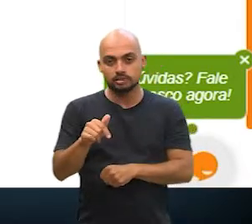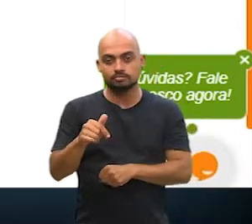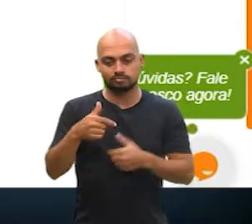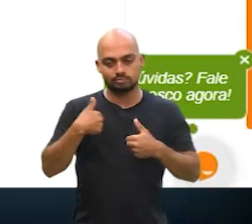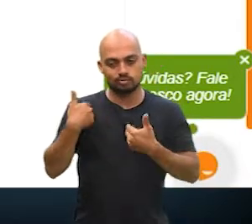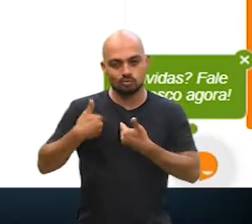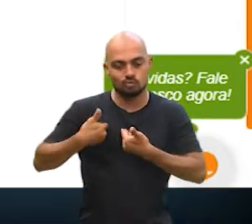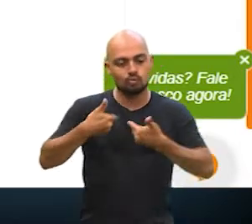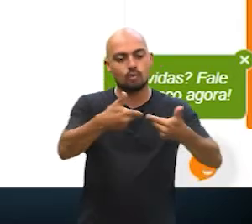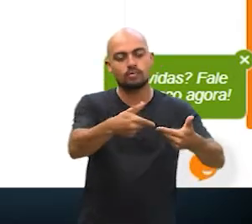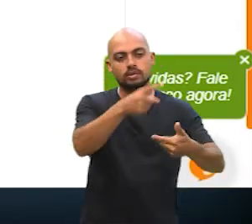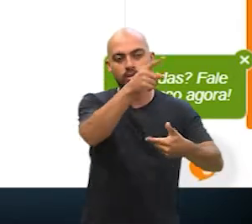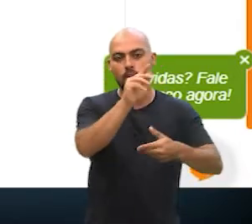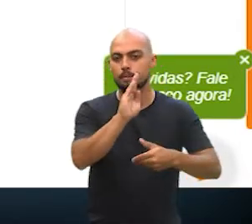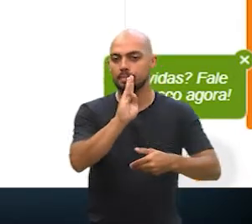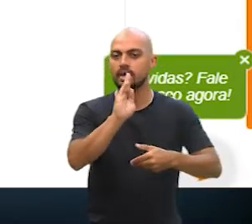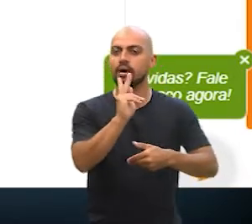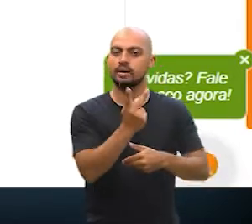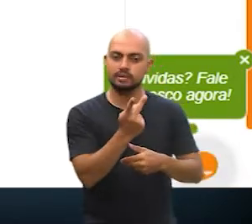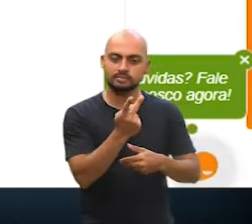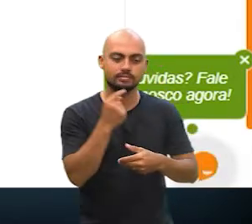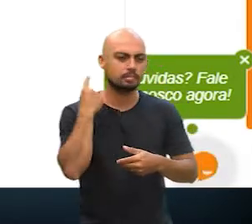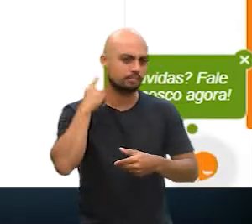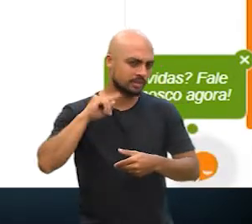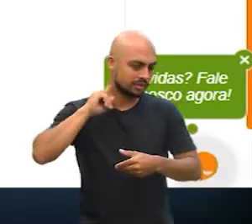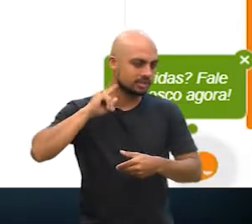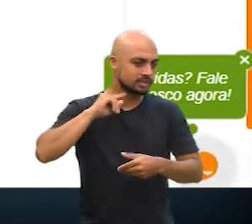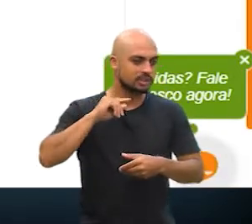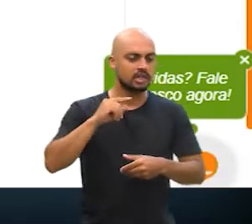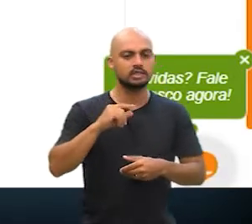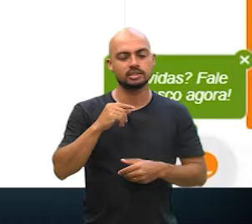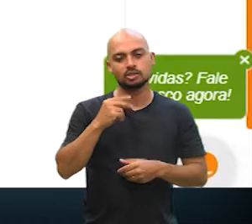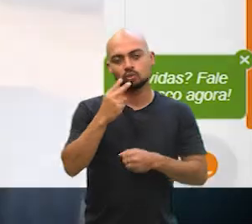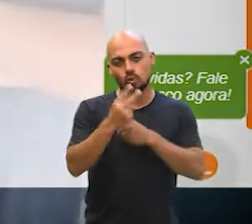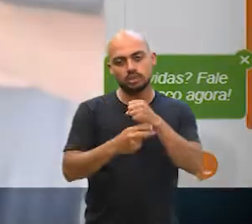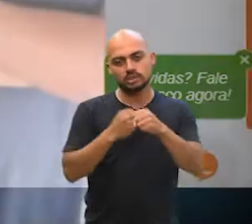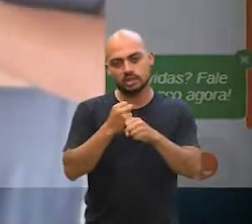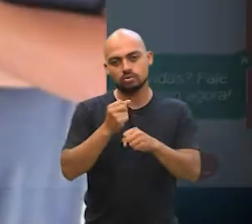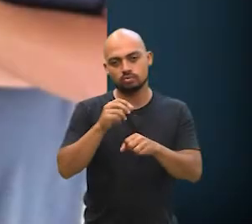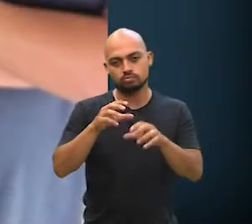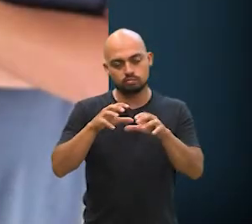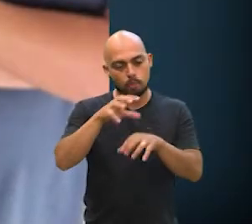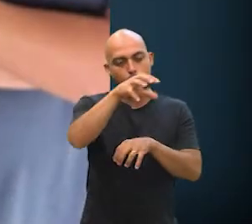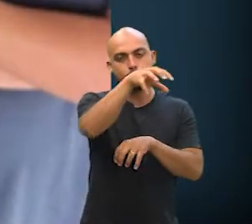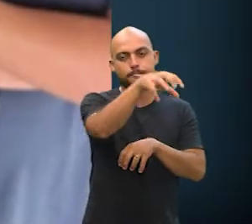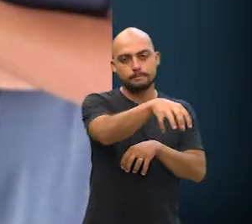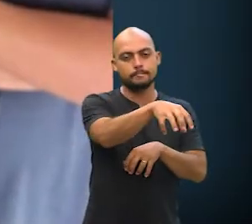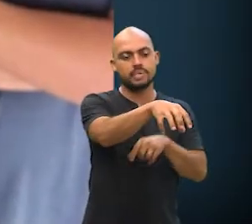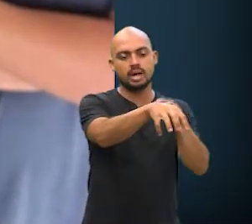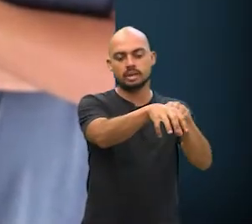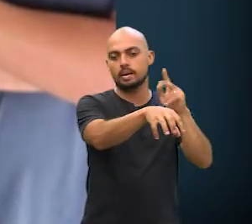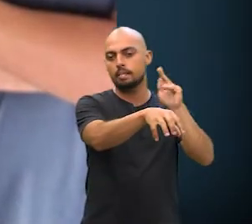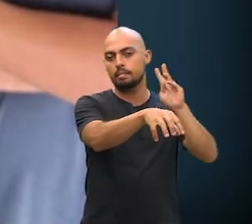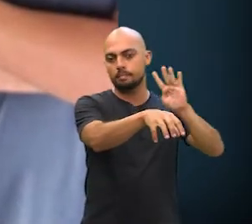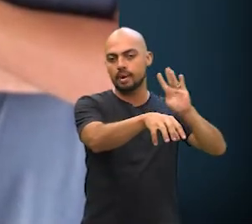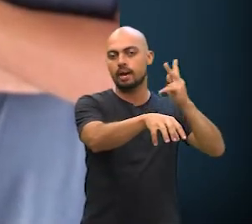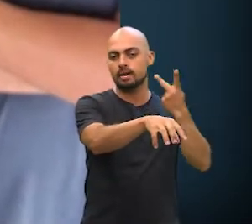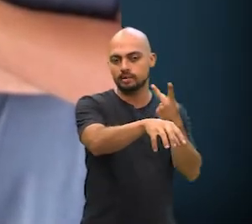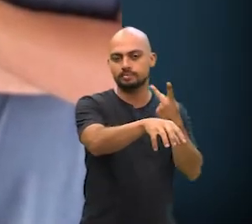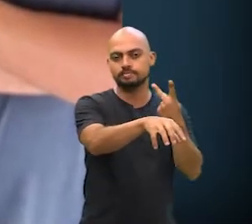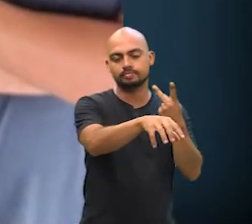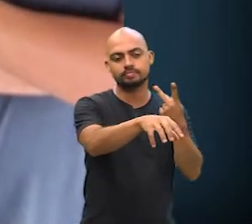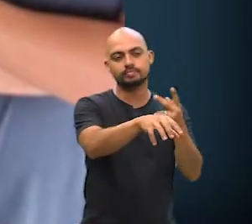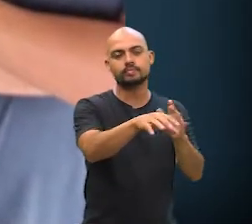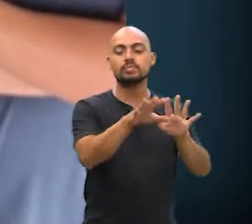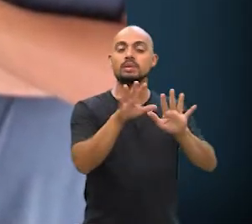de aceleração em Belo Horizonte. Então a gente ficou 2 anos com a nossa unidade em Belo Horizonte, aqui em Varginha a gente continuou,